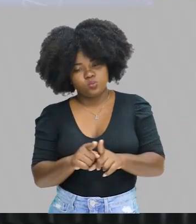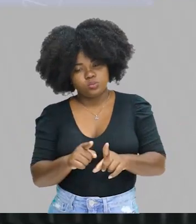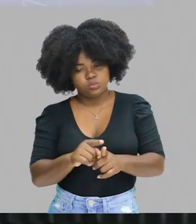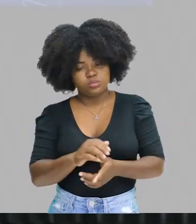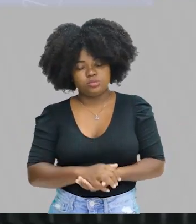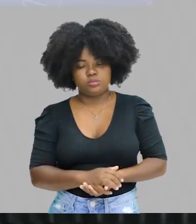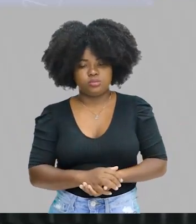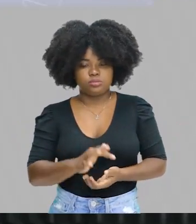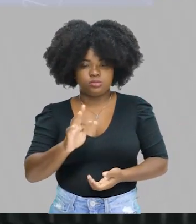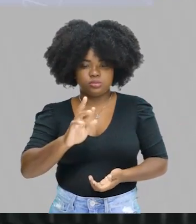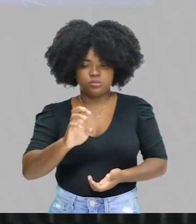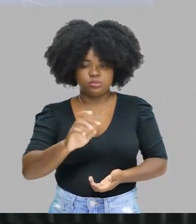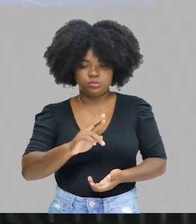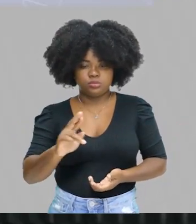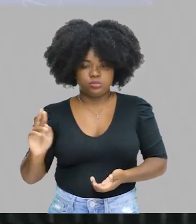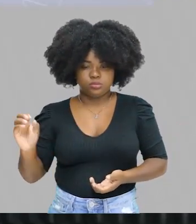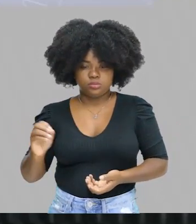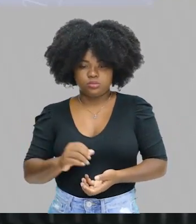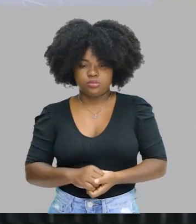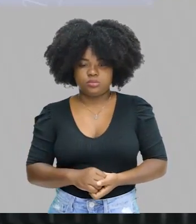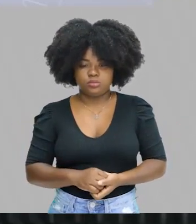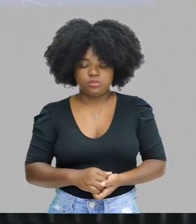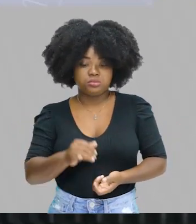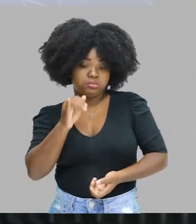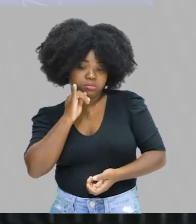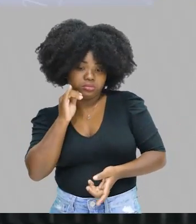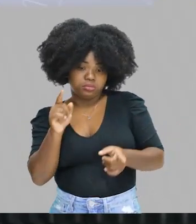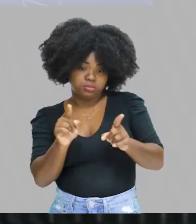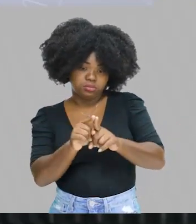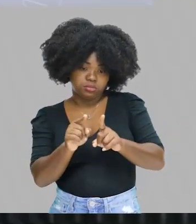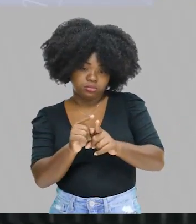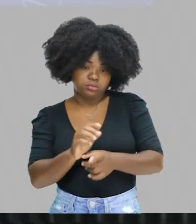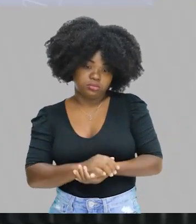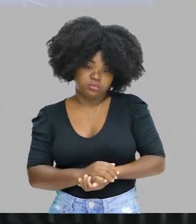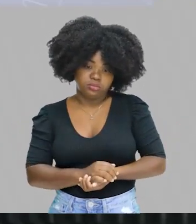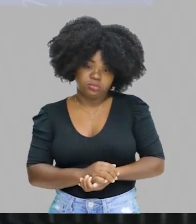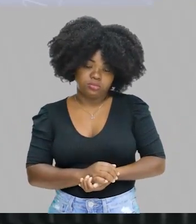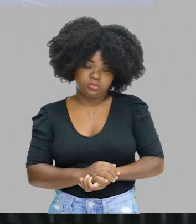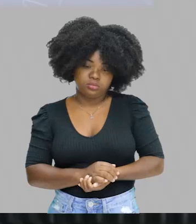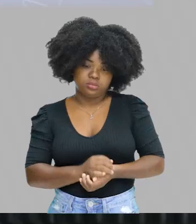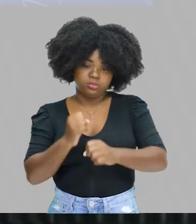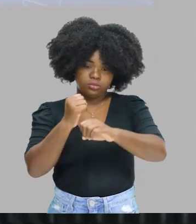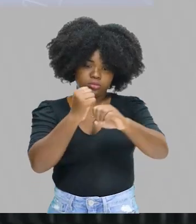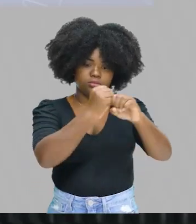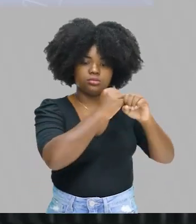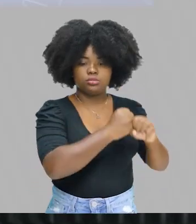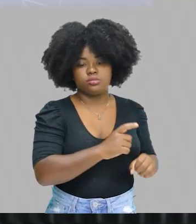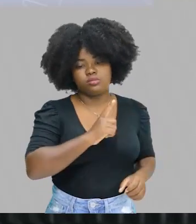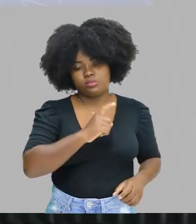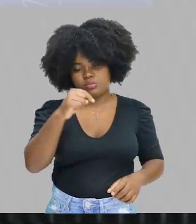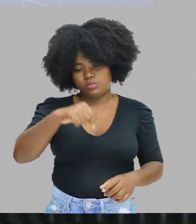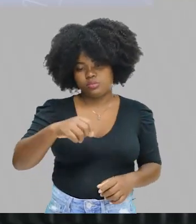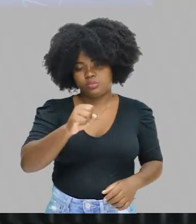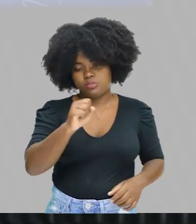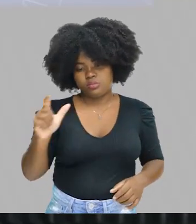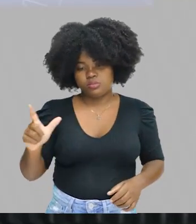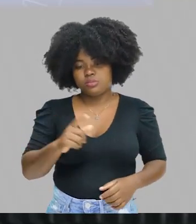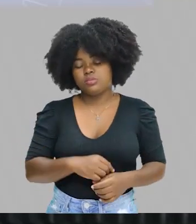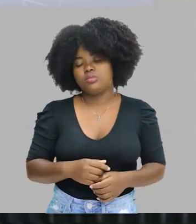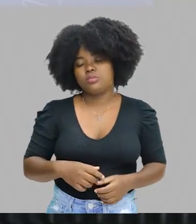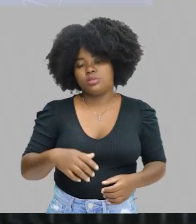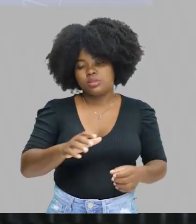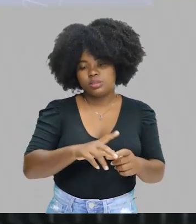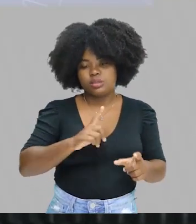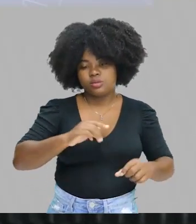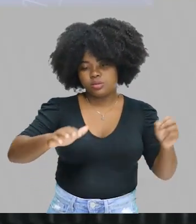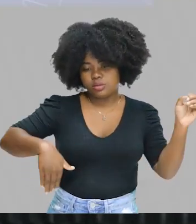de ferro, canos de escapamento. Um exemplo disso é uma escultura que a gente tem aqui em São Luís do Maranhão, na praia, chamada Os Três Pescadores, que foi feita